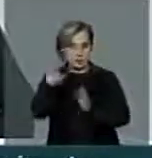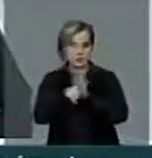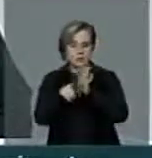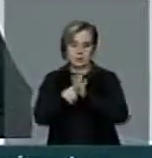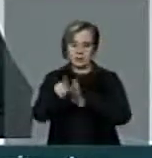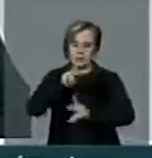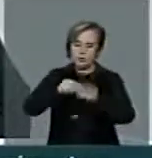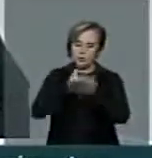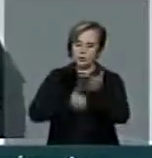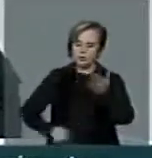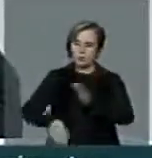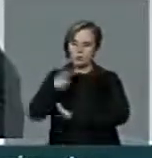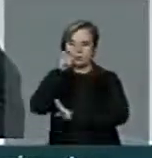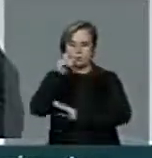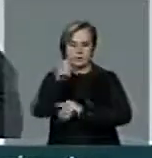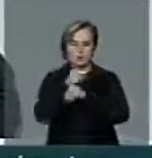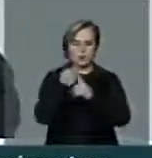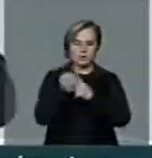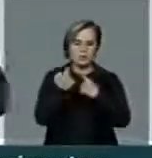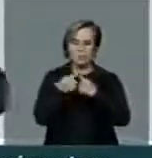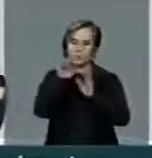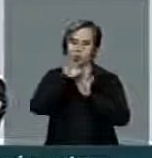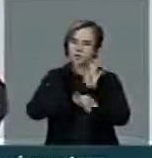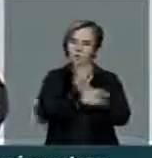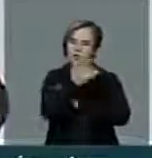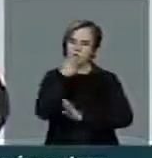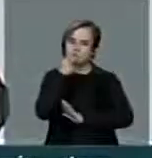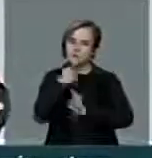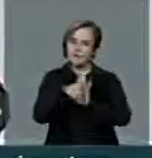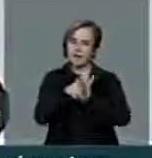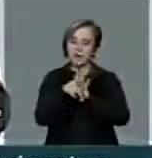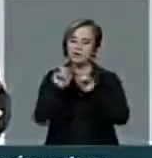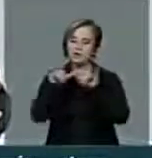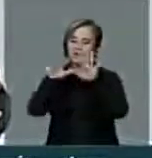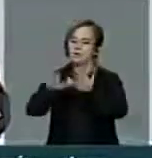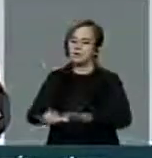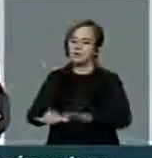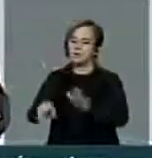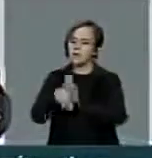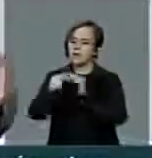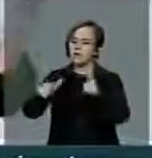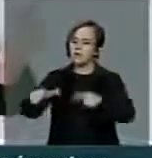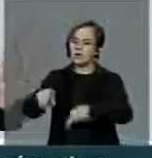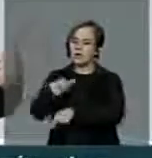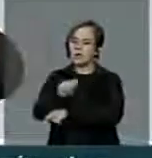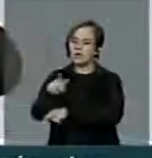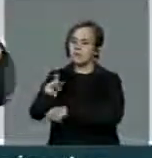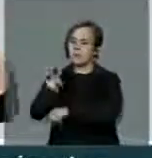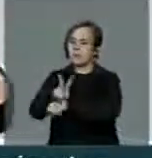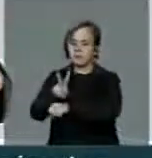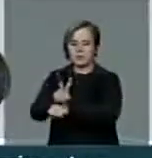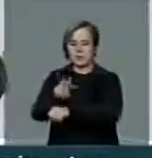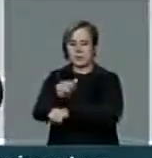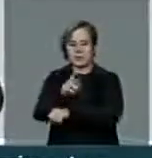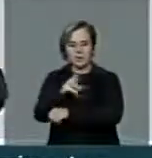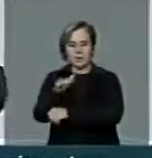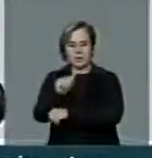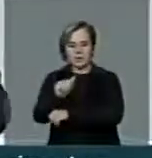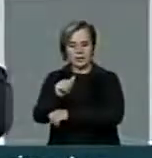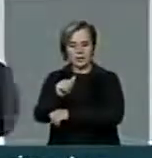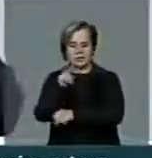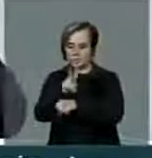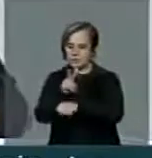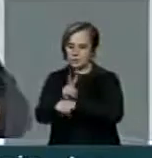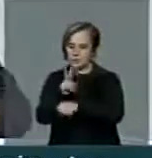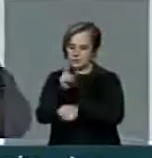interesse social e utilidade pública. Porque o Código estabeleceu o que permaneceria nas áreas de preservação permanente. Aliás, muito bem discutido e